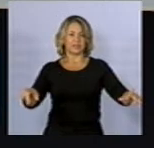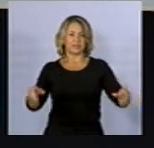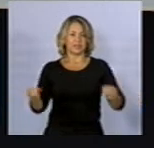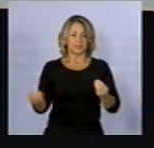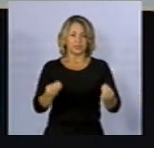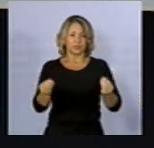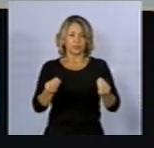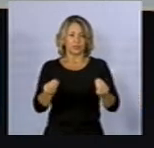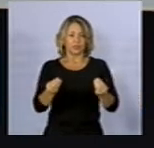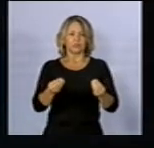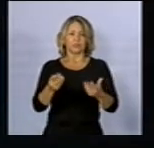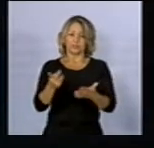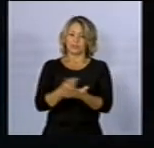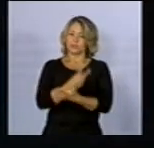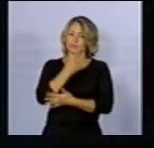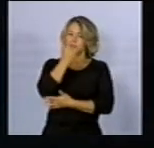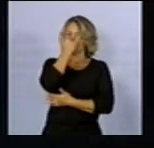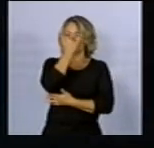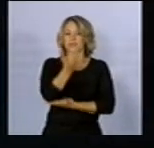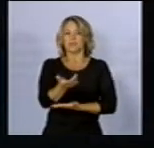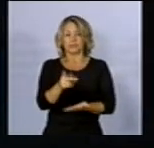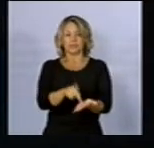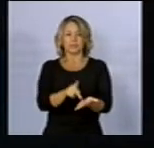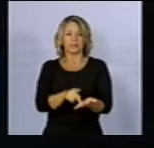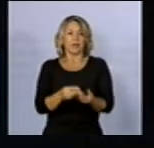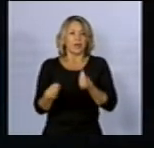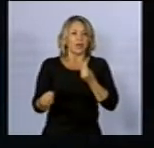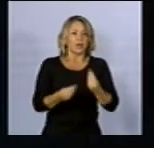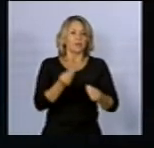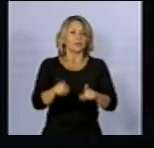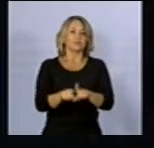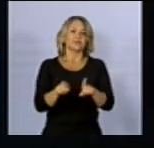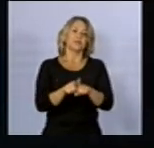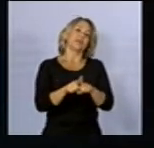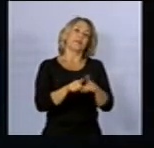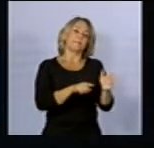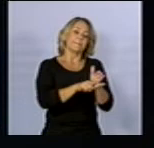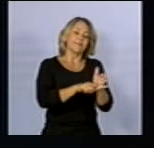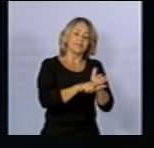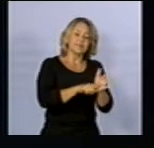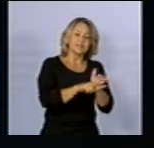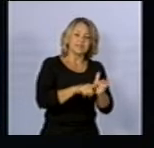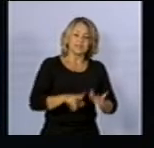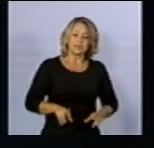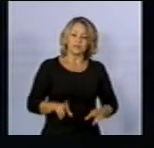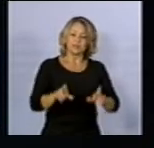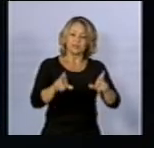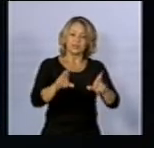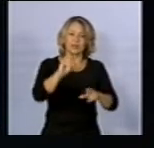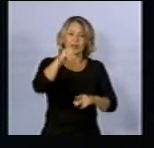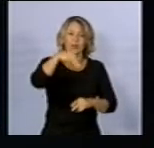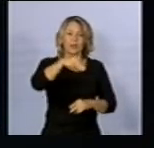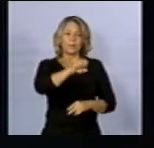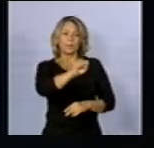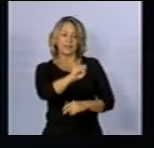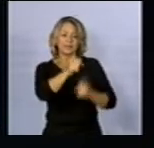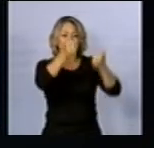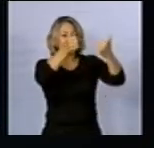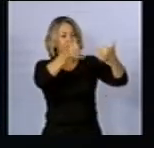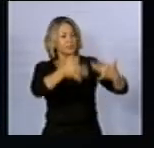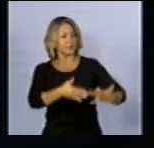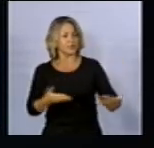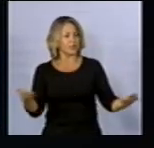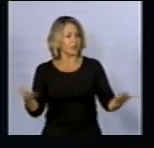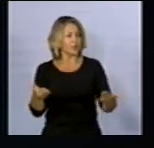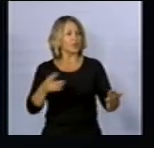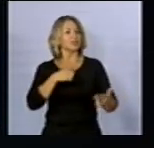de incidência. Como a Agência Internacional de Pesquisa do Câncer, da OMS, coloca, é apenas uma... Nesse